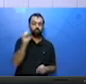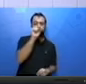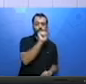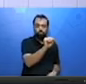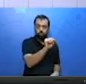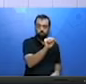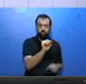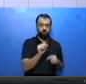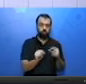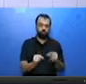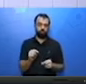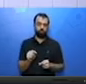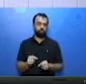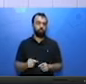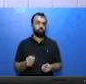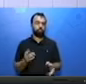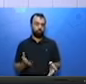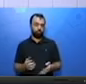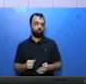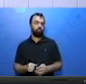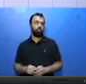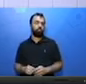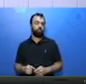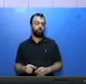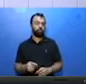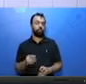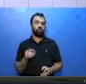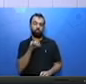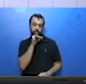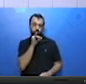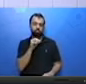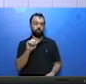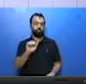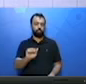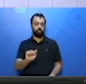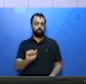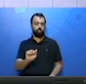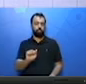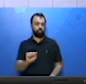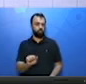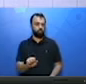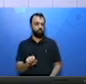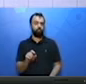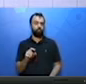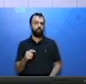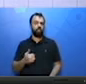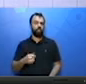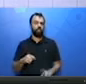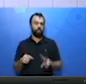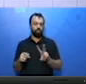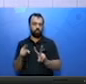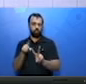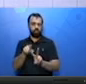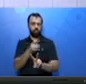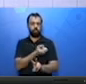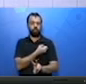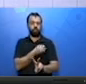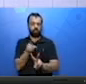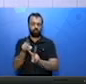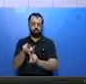eixos, no plano cartesiano. Então, por exemplo, o ponto A. Sempre o primeiro número